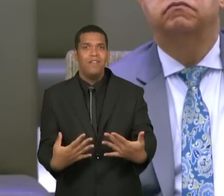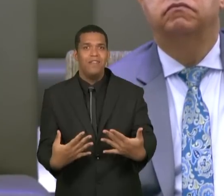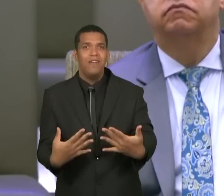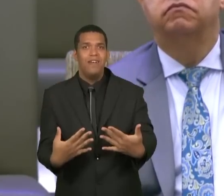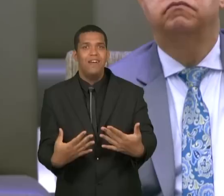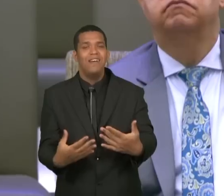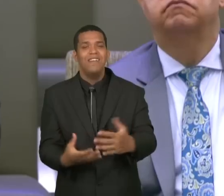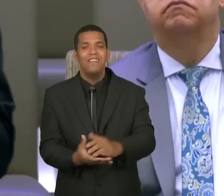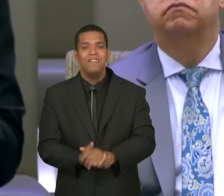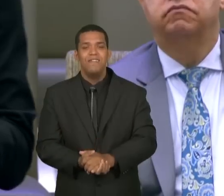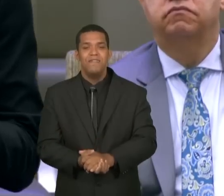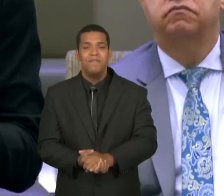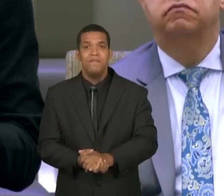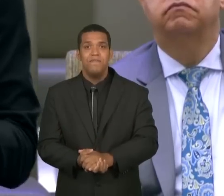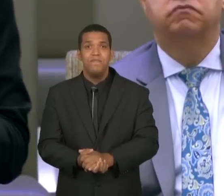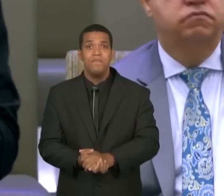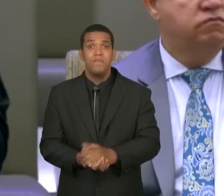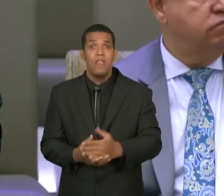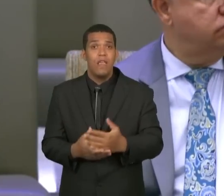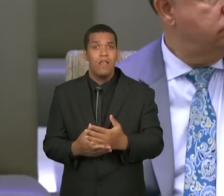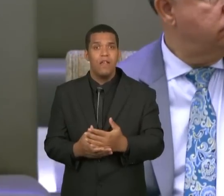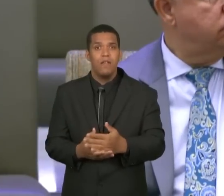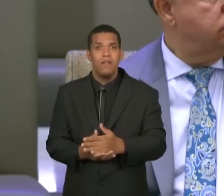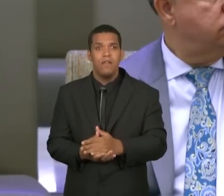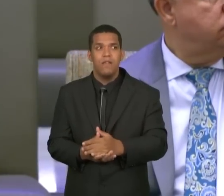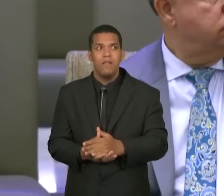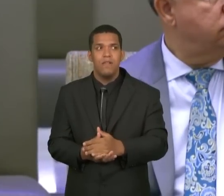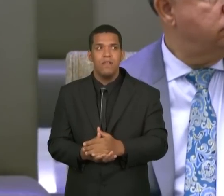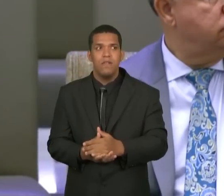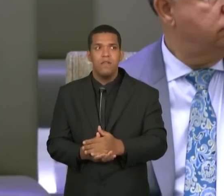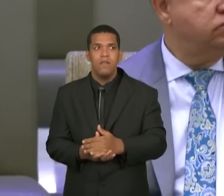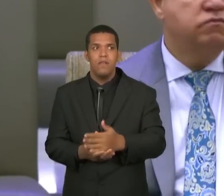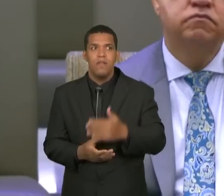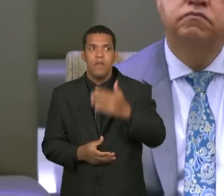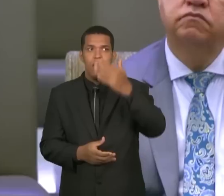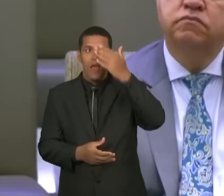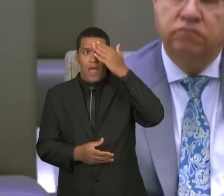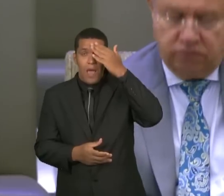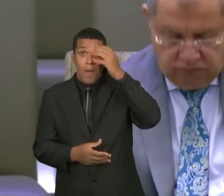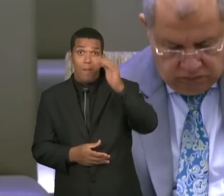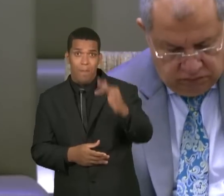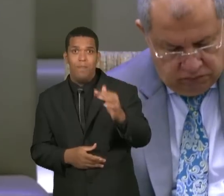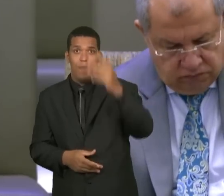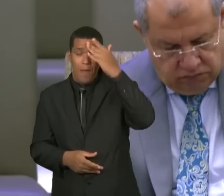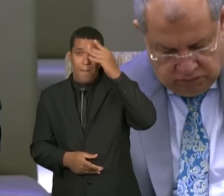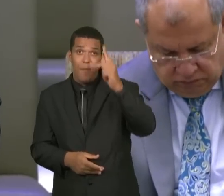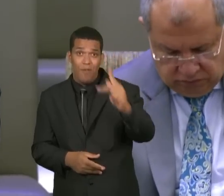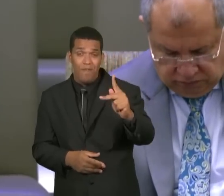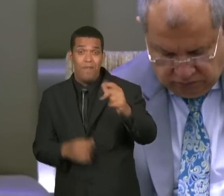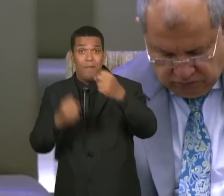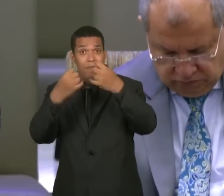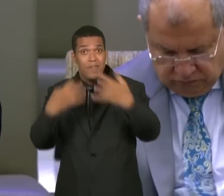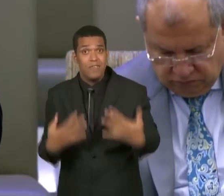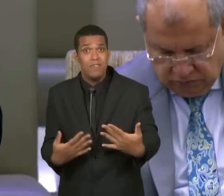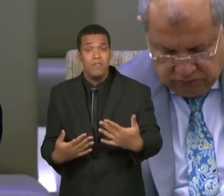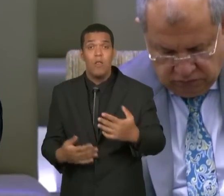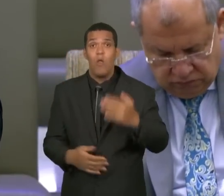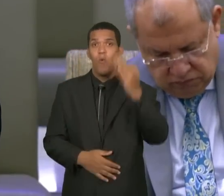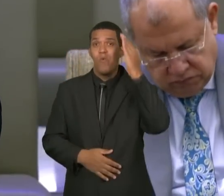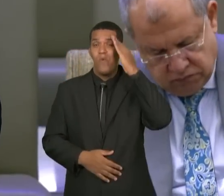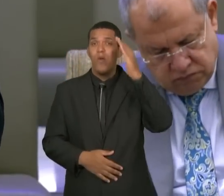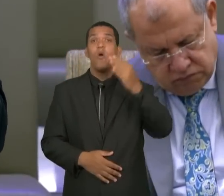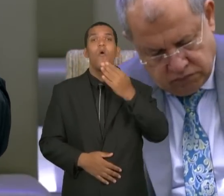a Morte e a destruição nada escondem do Senhor quanto mais